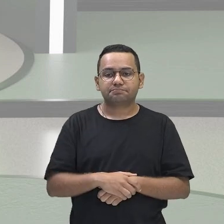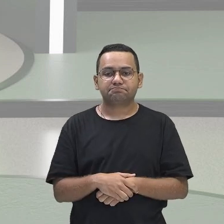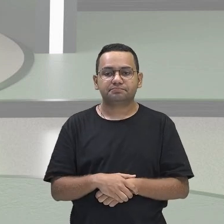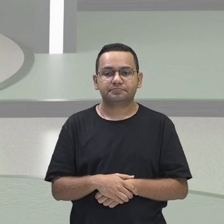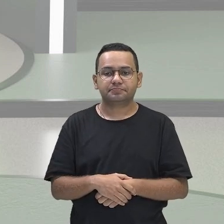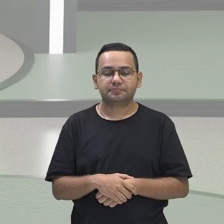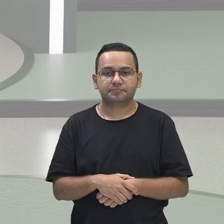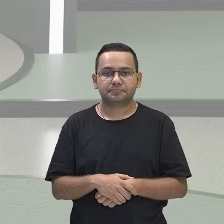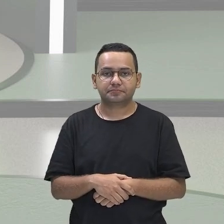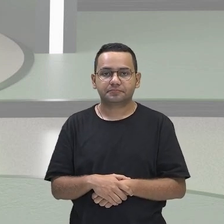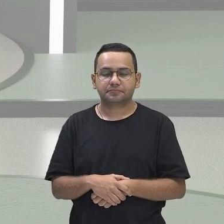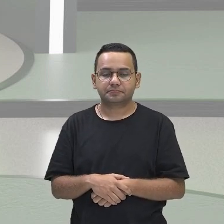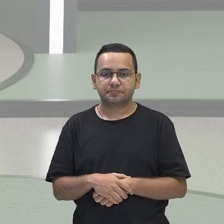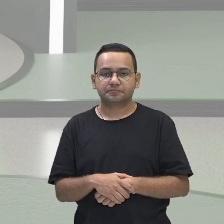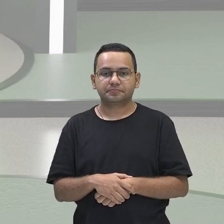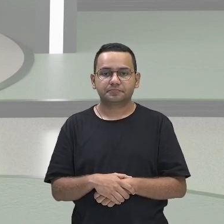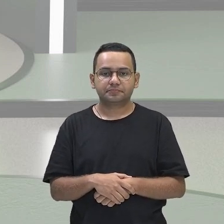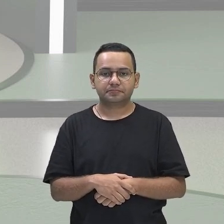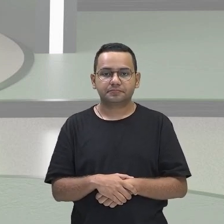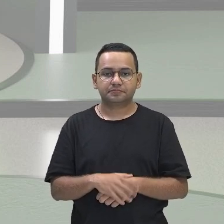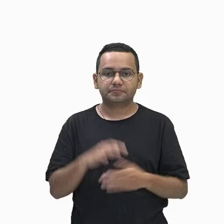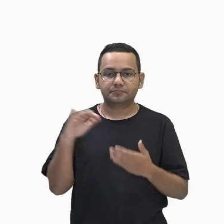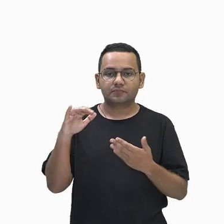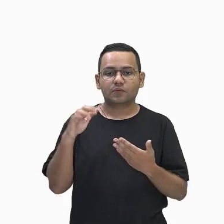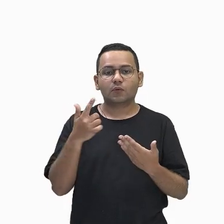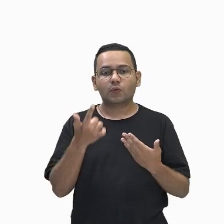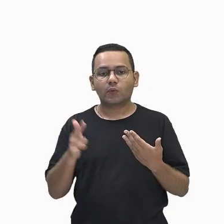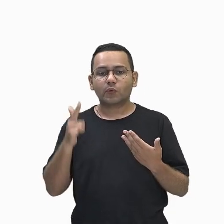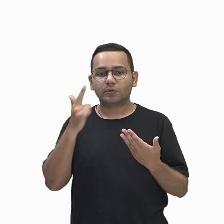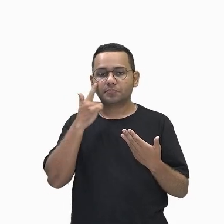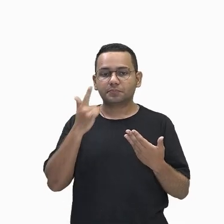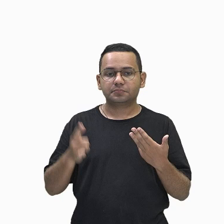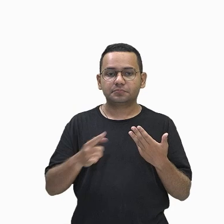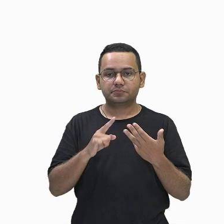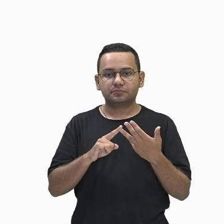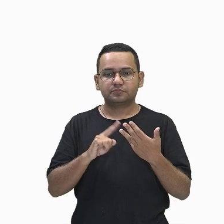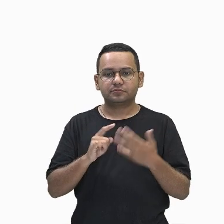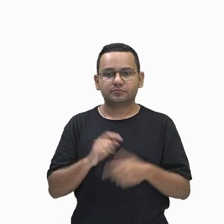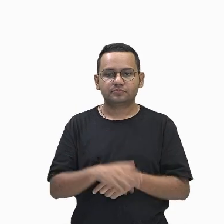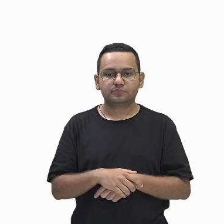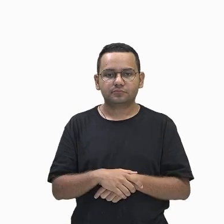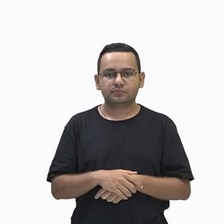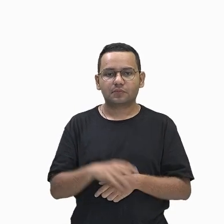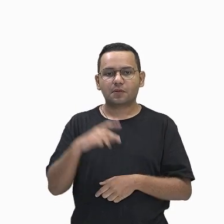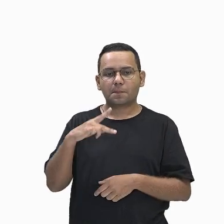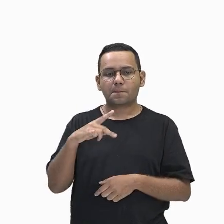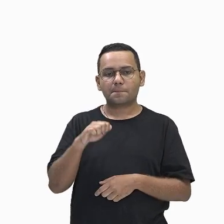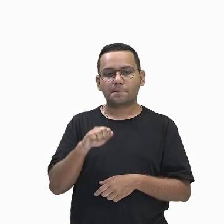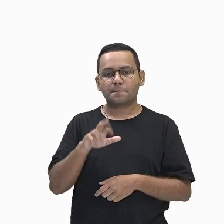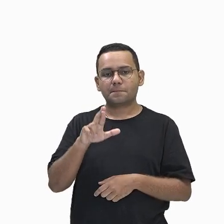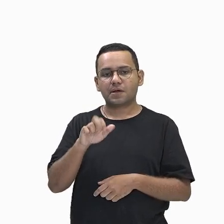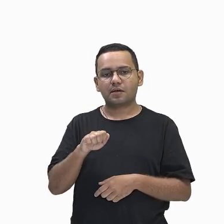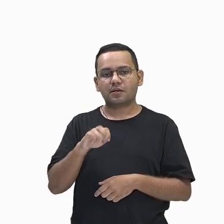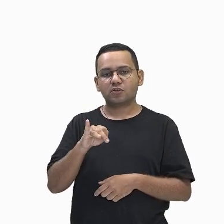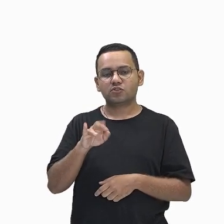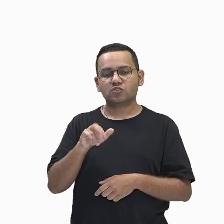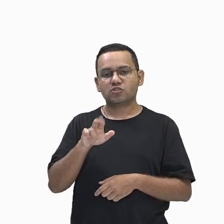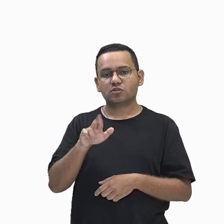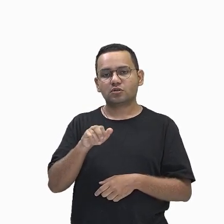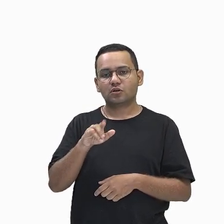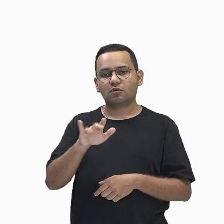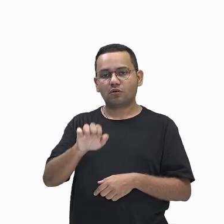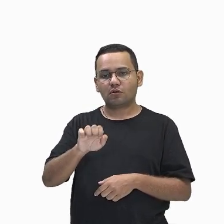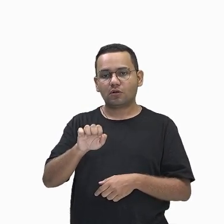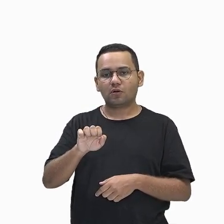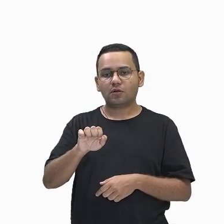Bem, apresentando mais glândulas para vocês. Glândulas paratireoides, pequenas glândulas